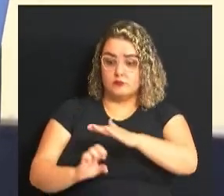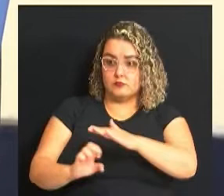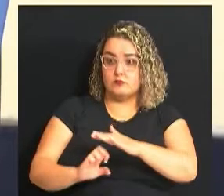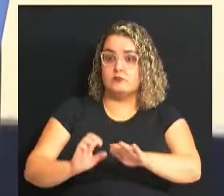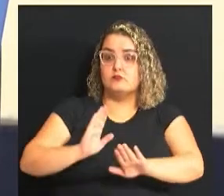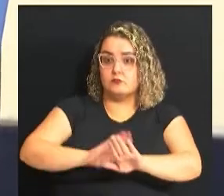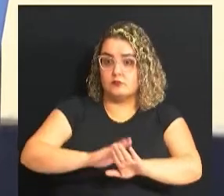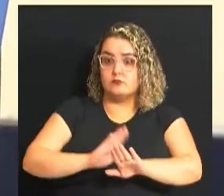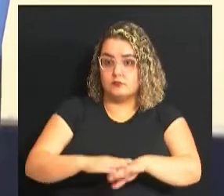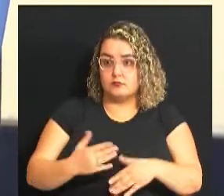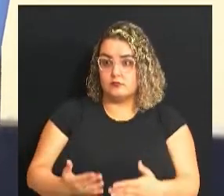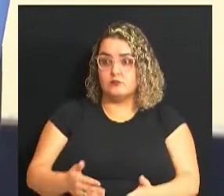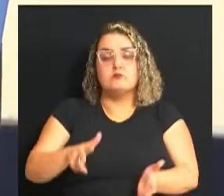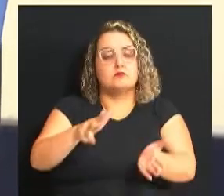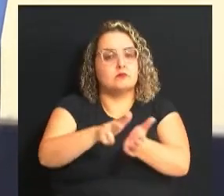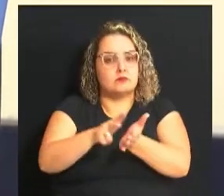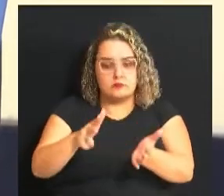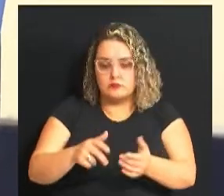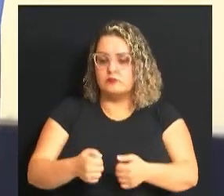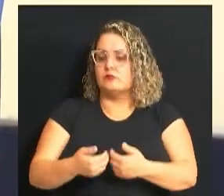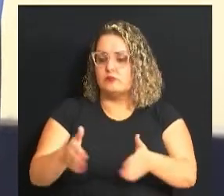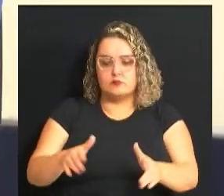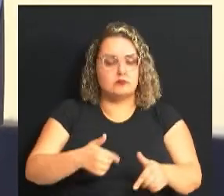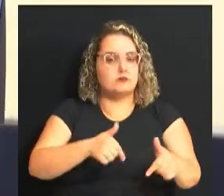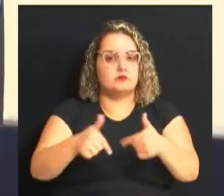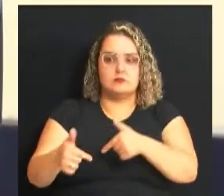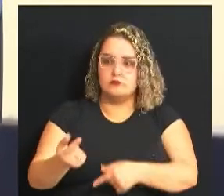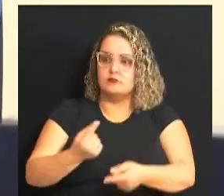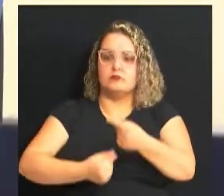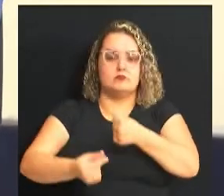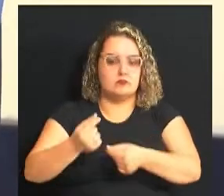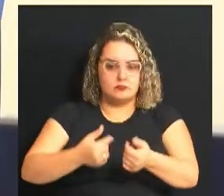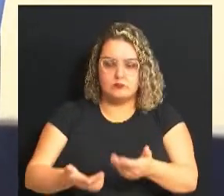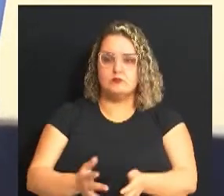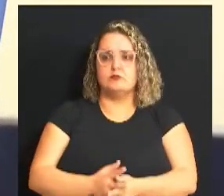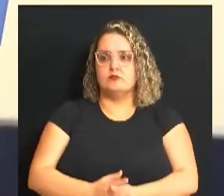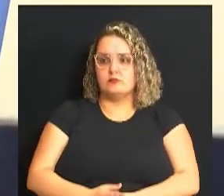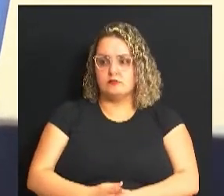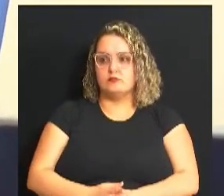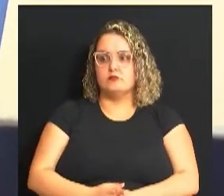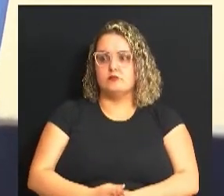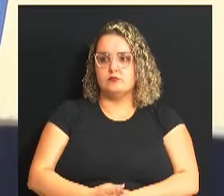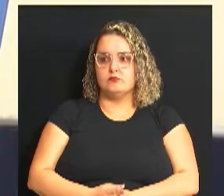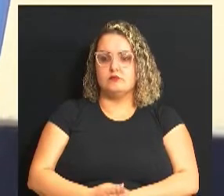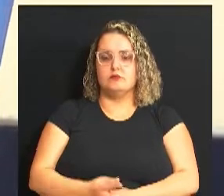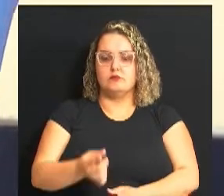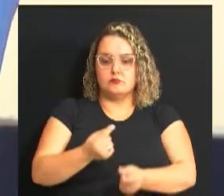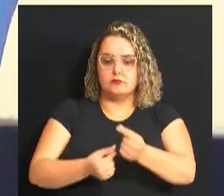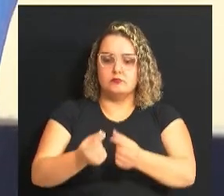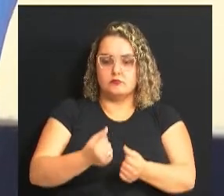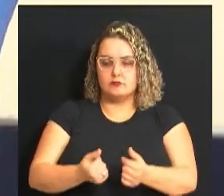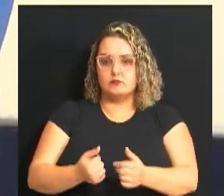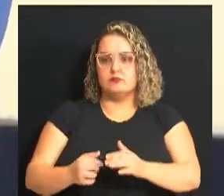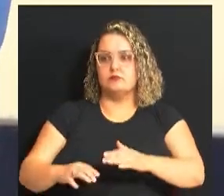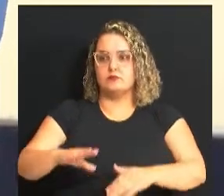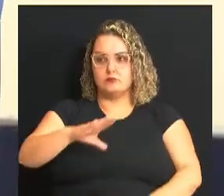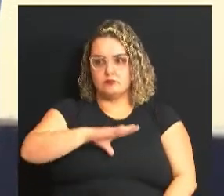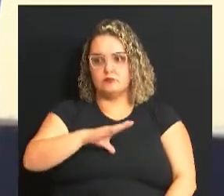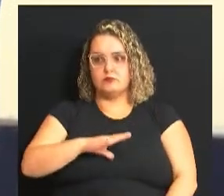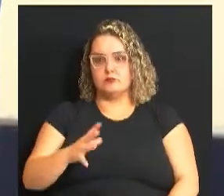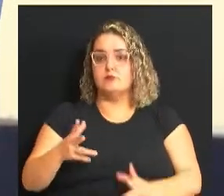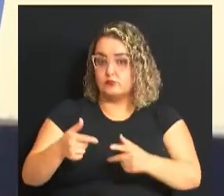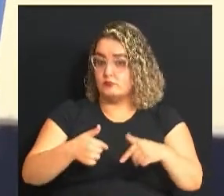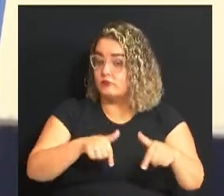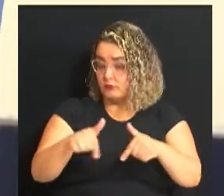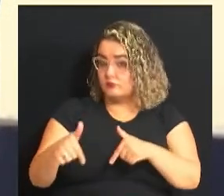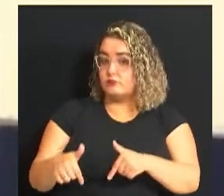de forma regular, gerar emprego, renda e recursos para o município, né? Todo mundo quer trabalhar de